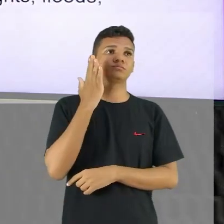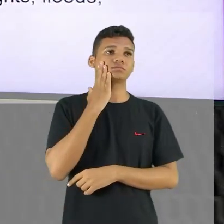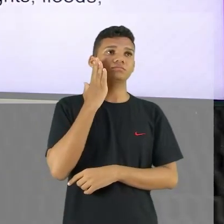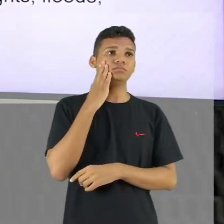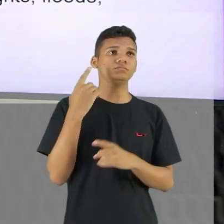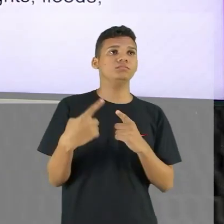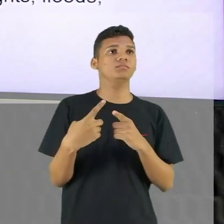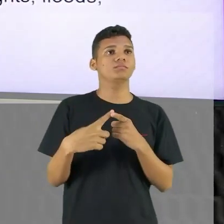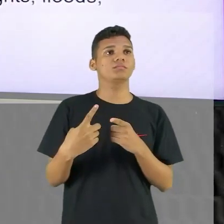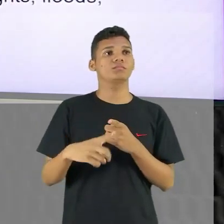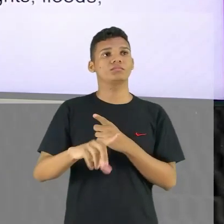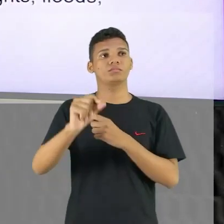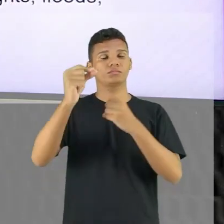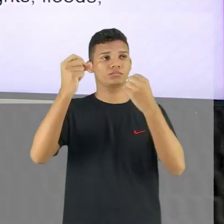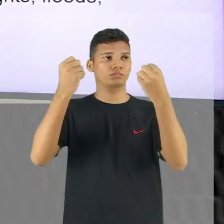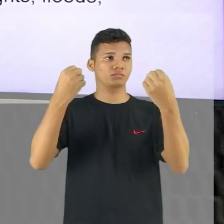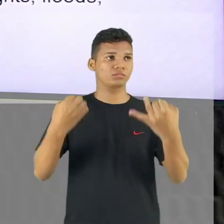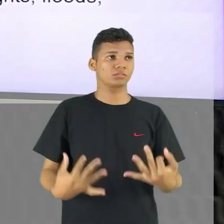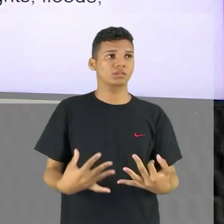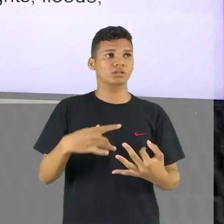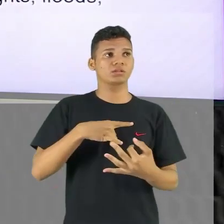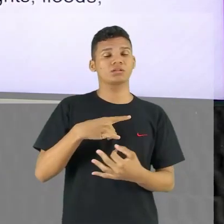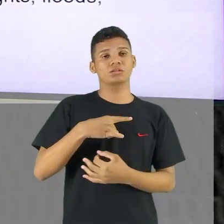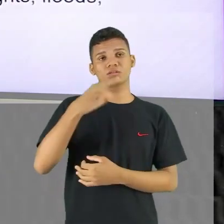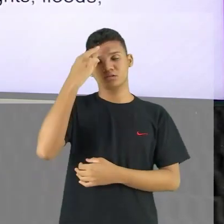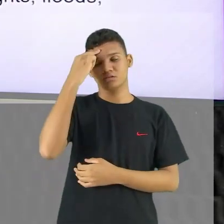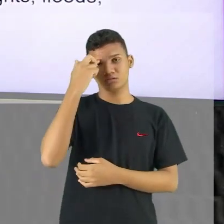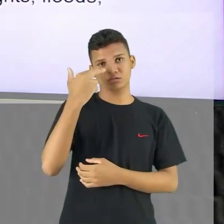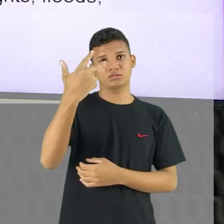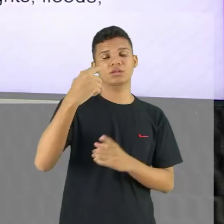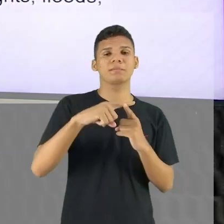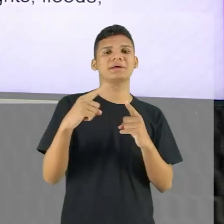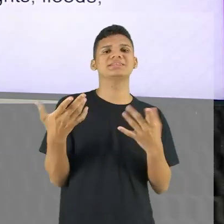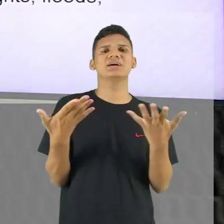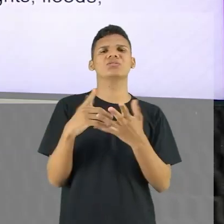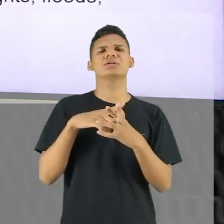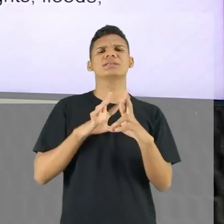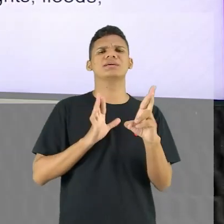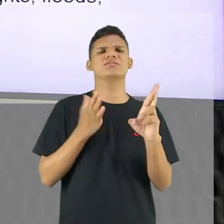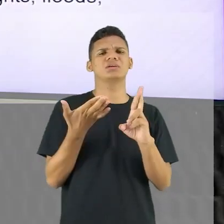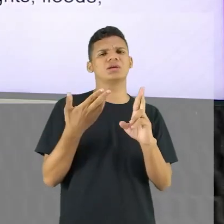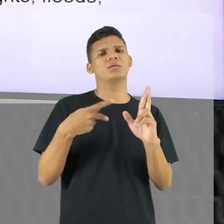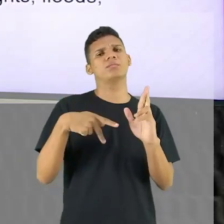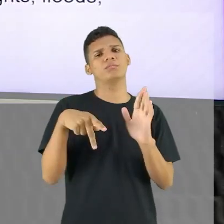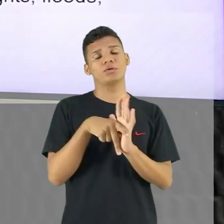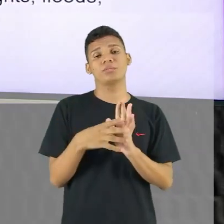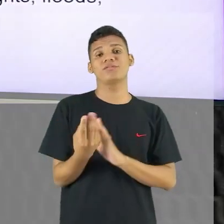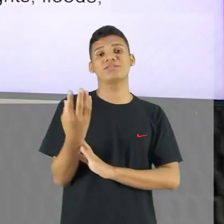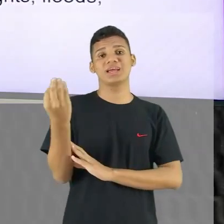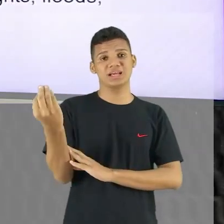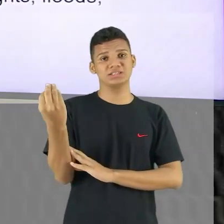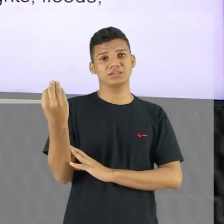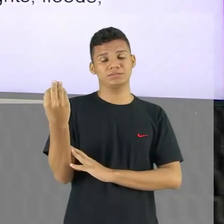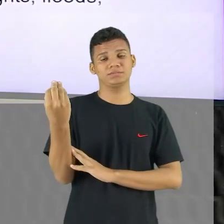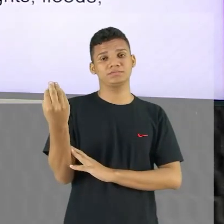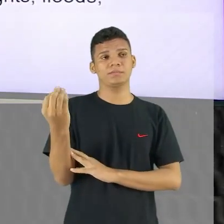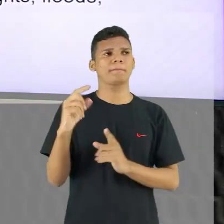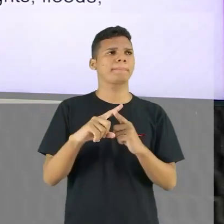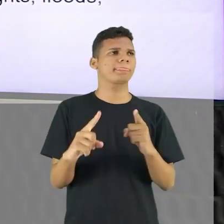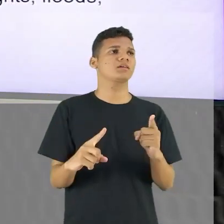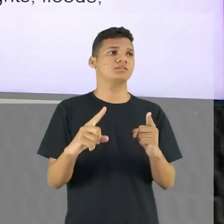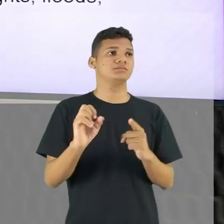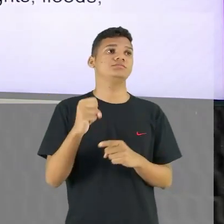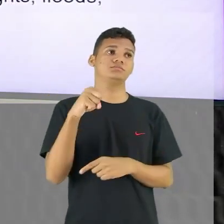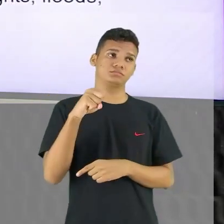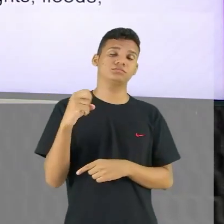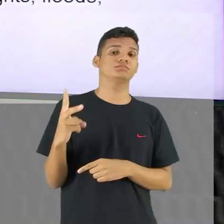está tratando da trajetória de refugiados e ele está fazendo referência à viagem marítima. O título do poema é